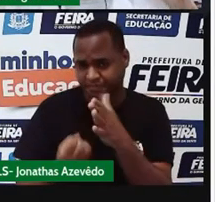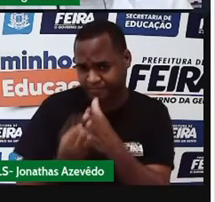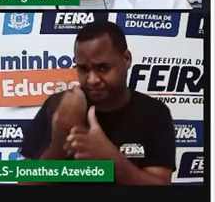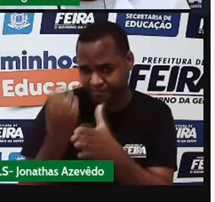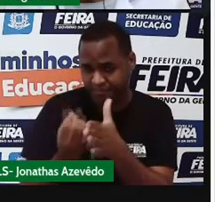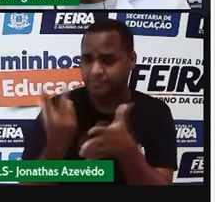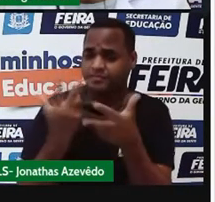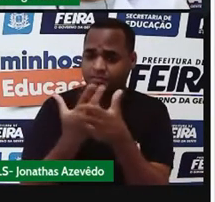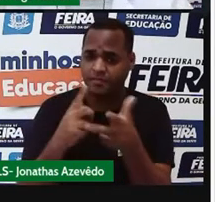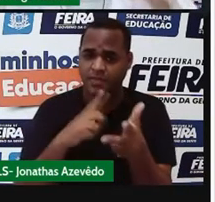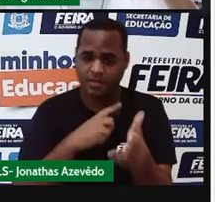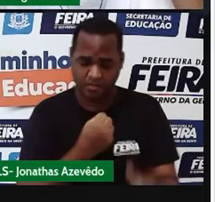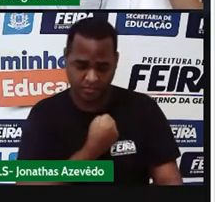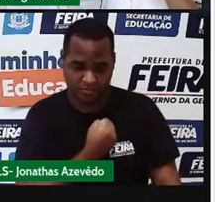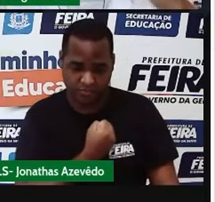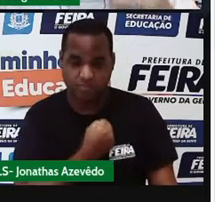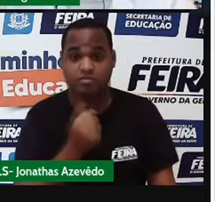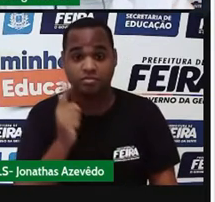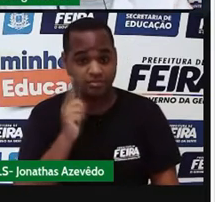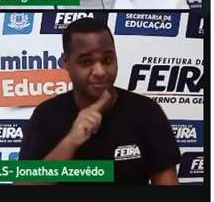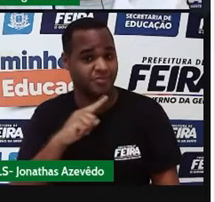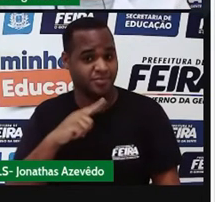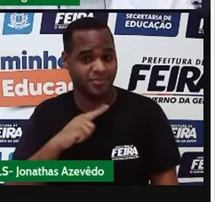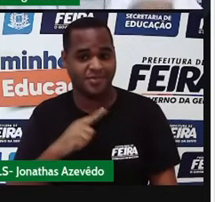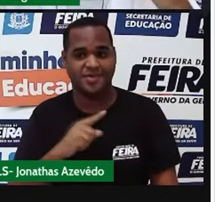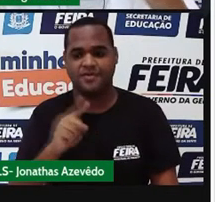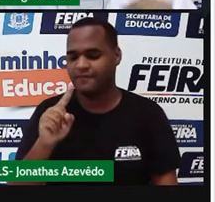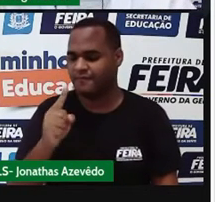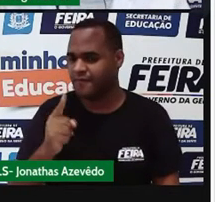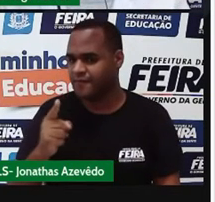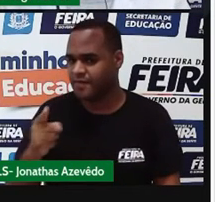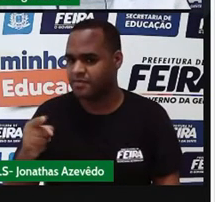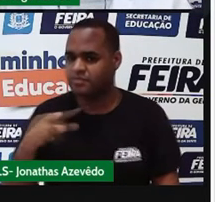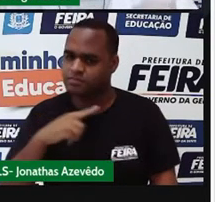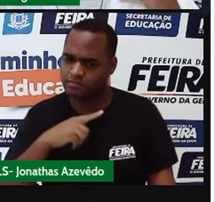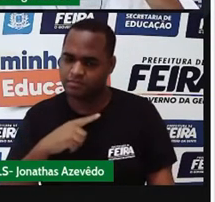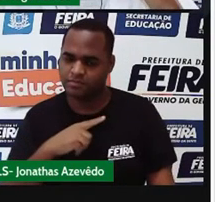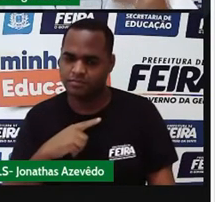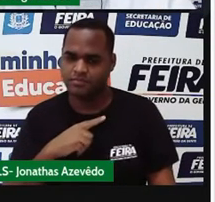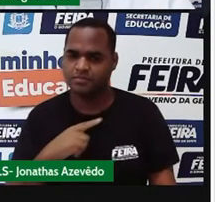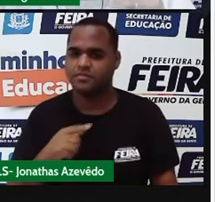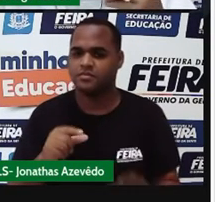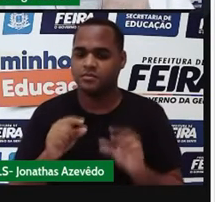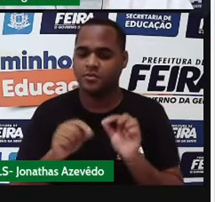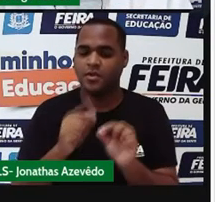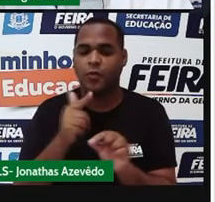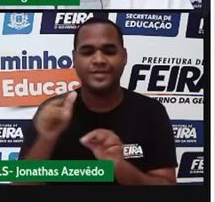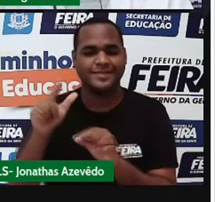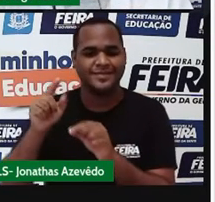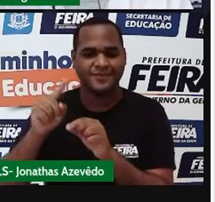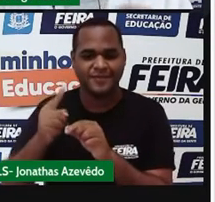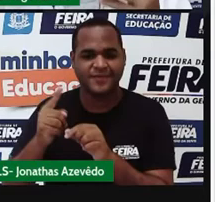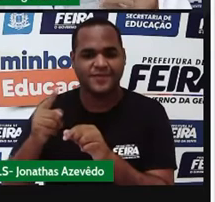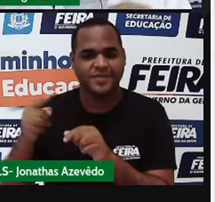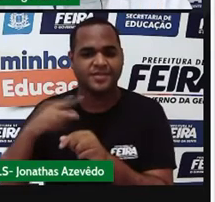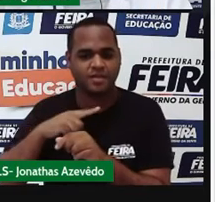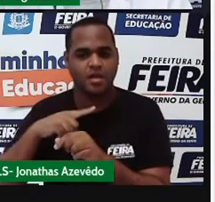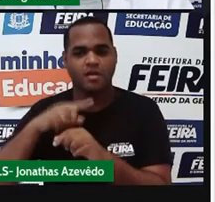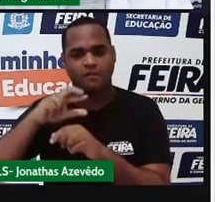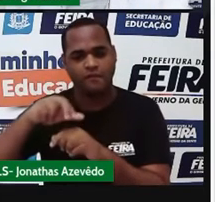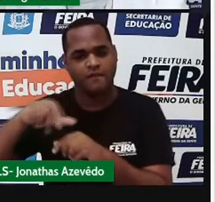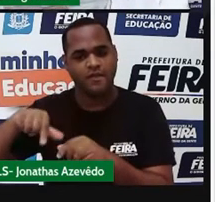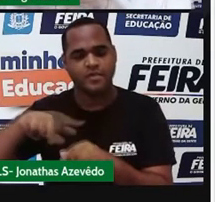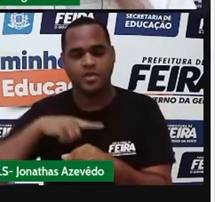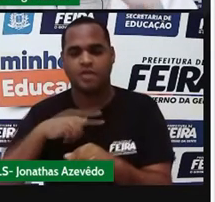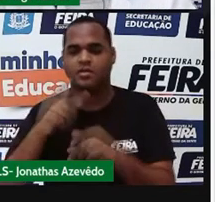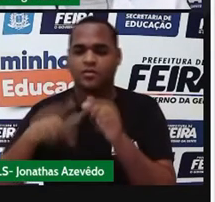esses números e tem, e depois da, existem algarismos se